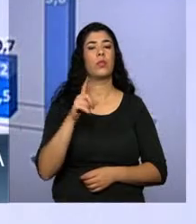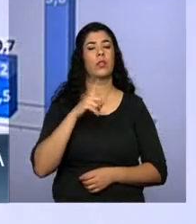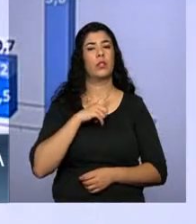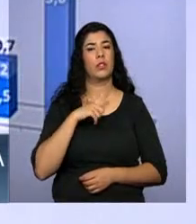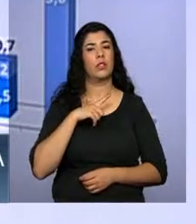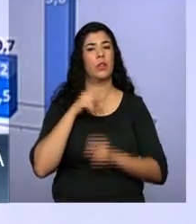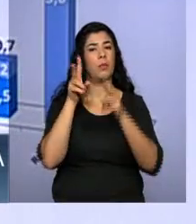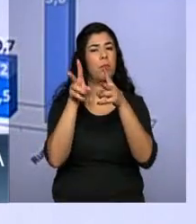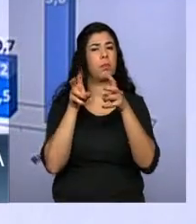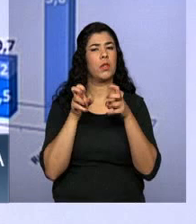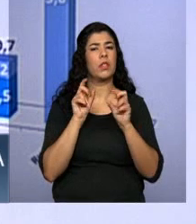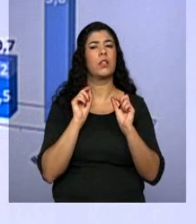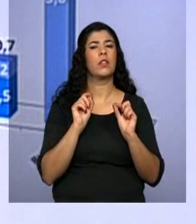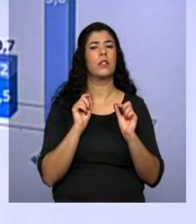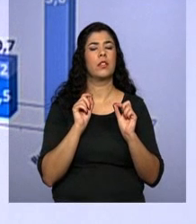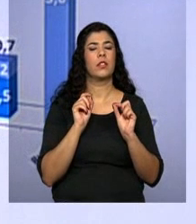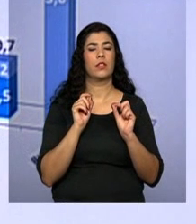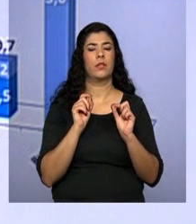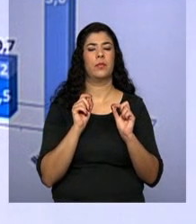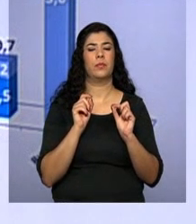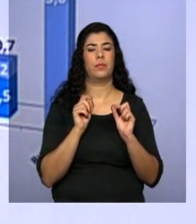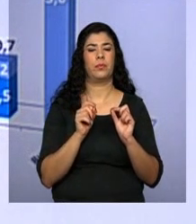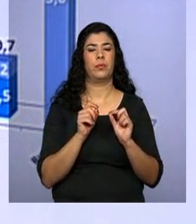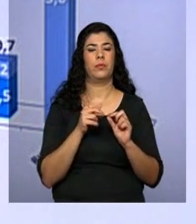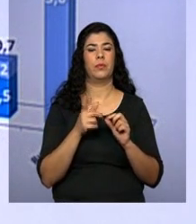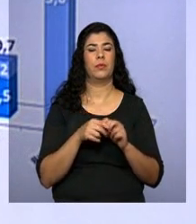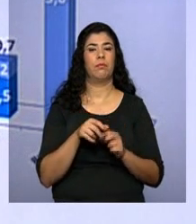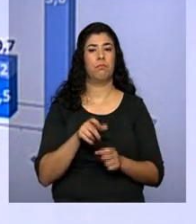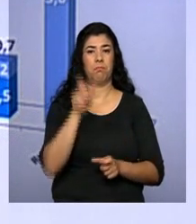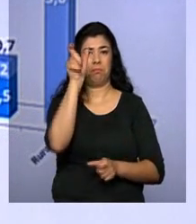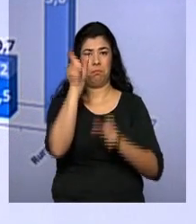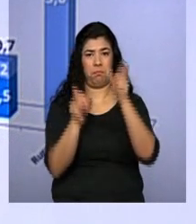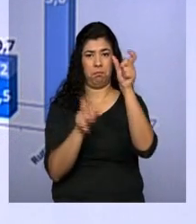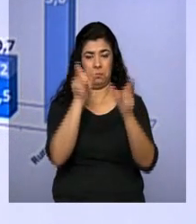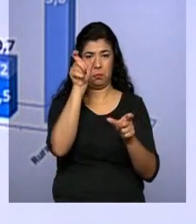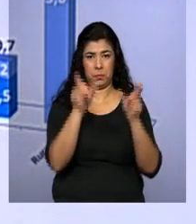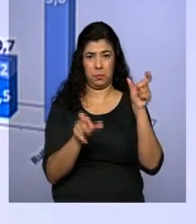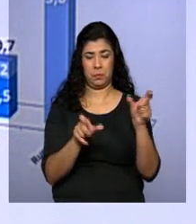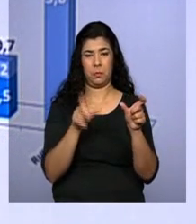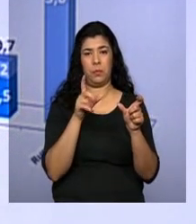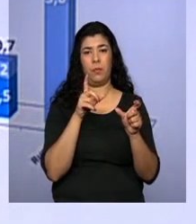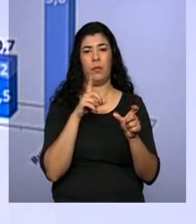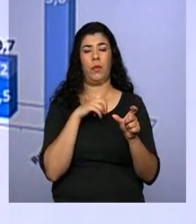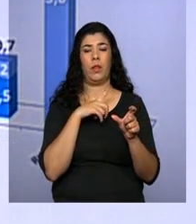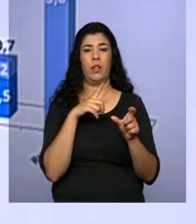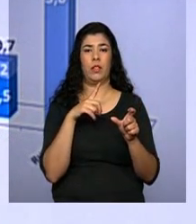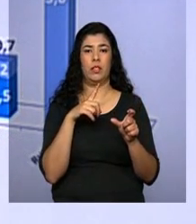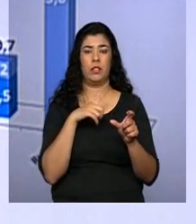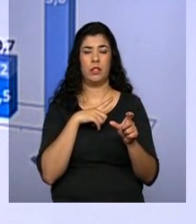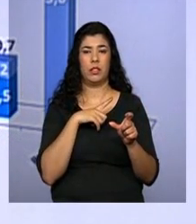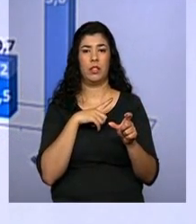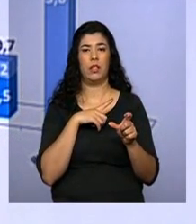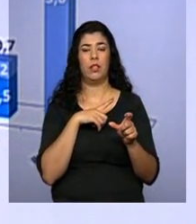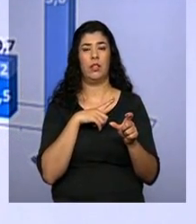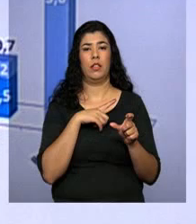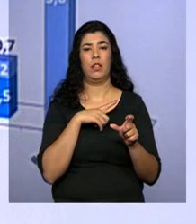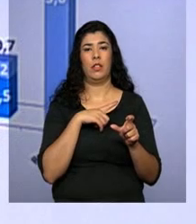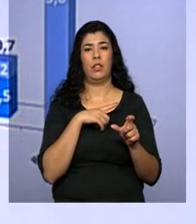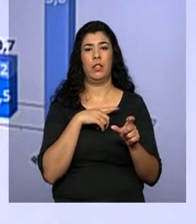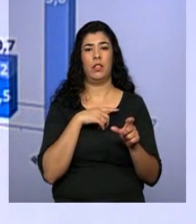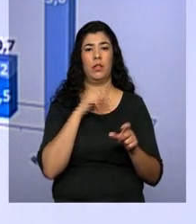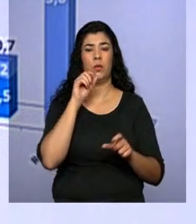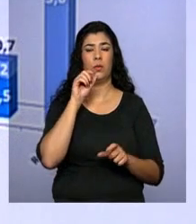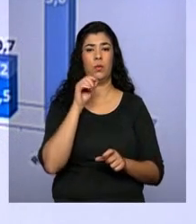chamar atenção ela onde eh nós temos aqui esse